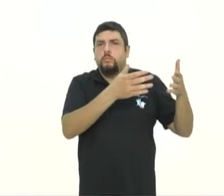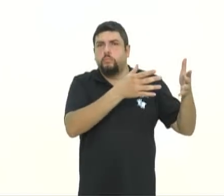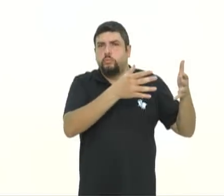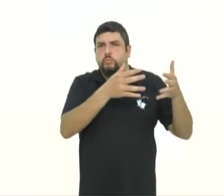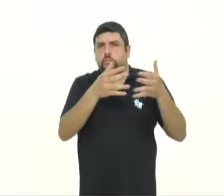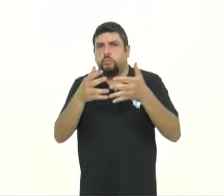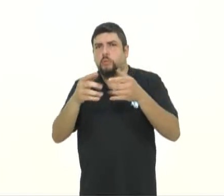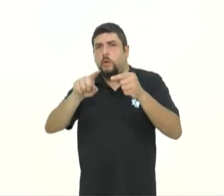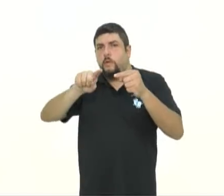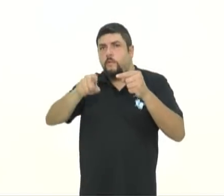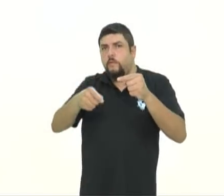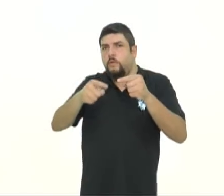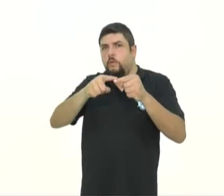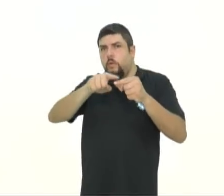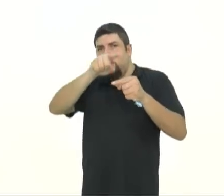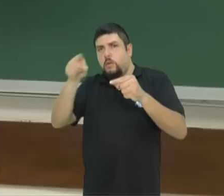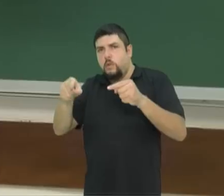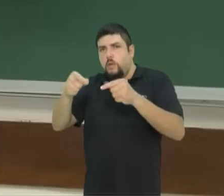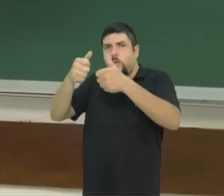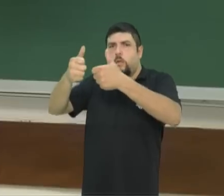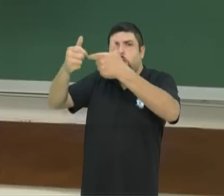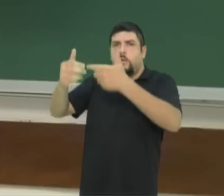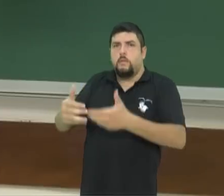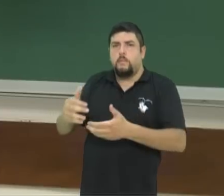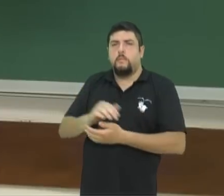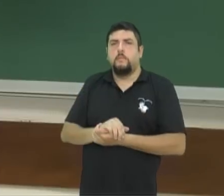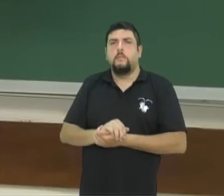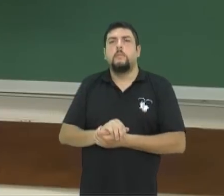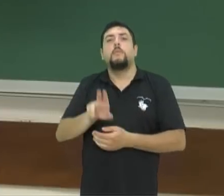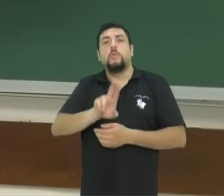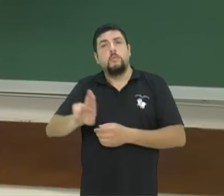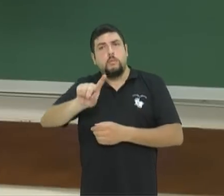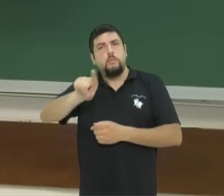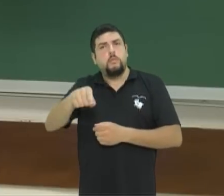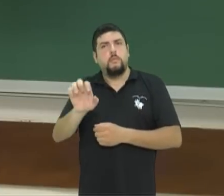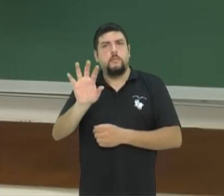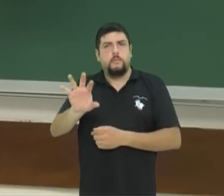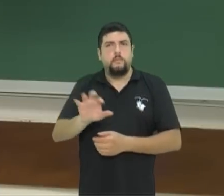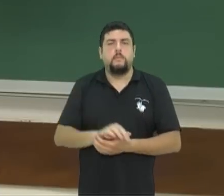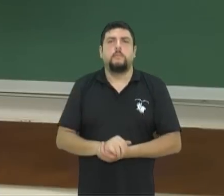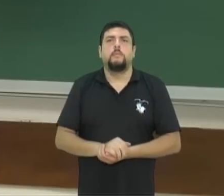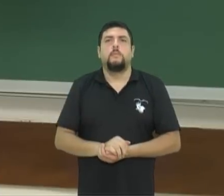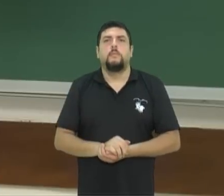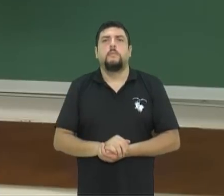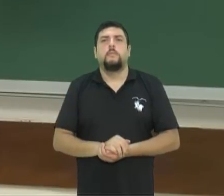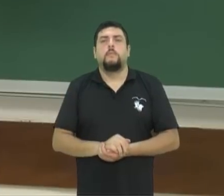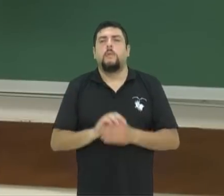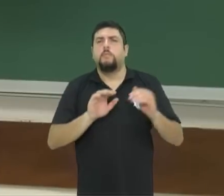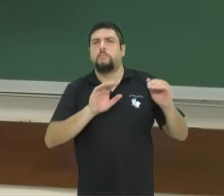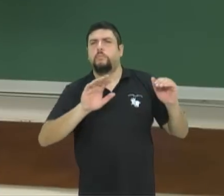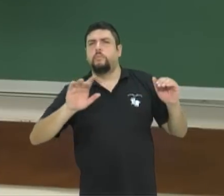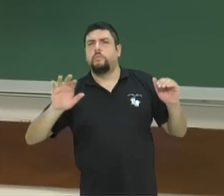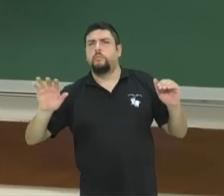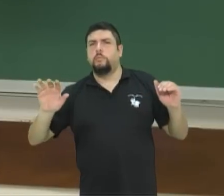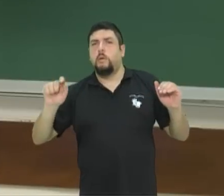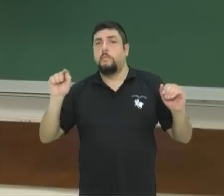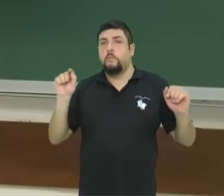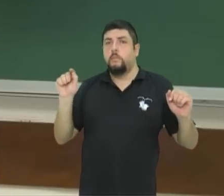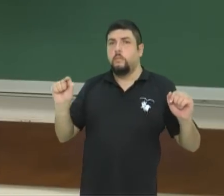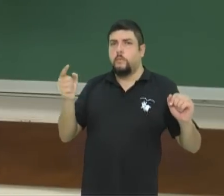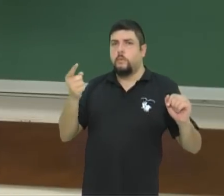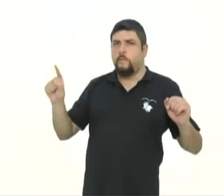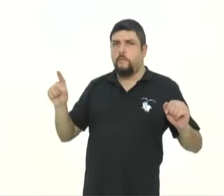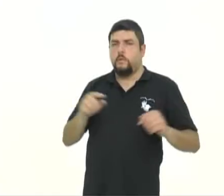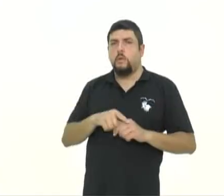explicação, né, para uma ideia que eu vinha mencionando antes, certo? E aí, ponto final. Concluí o pensamento, faço o ponto